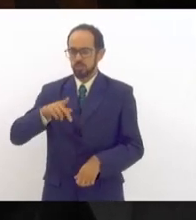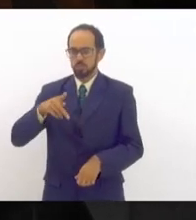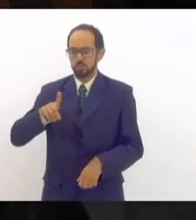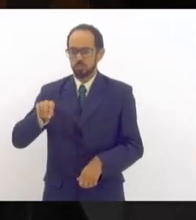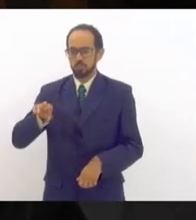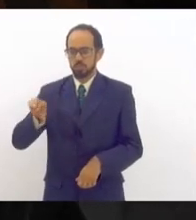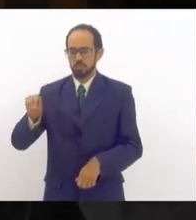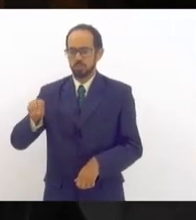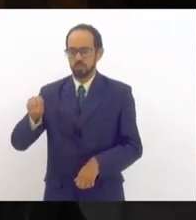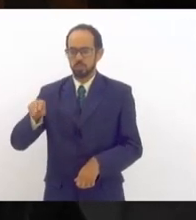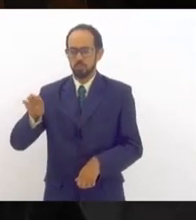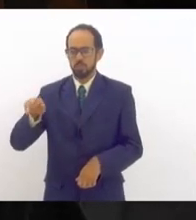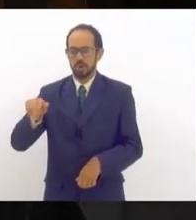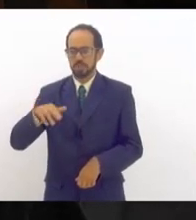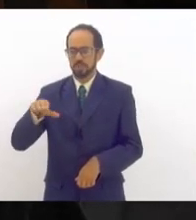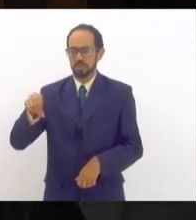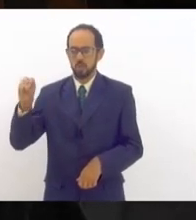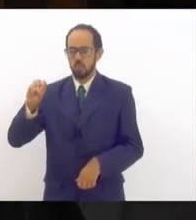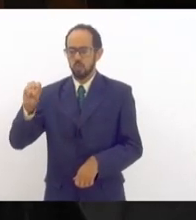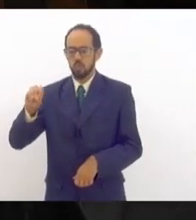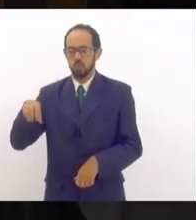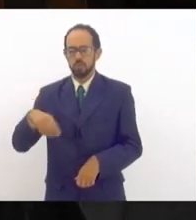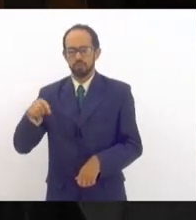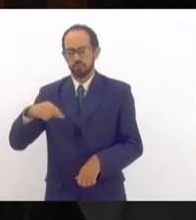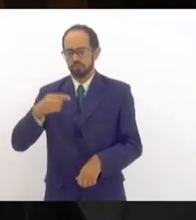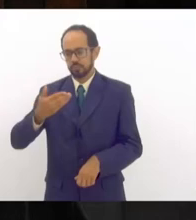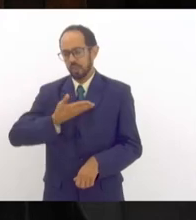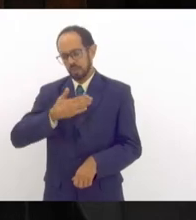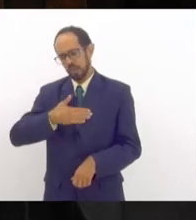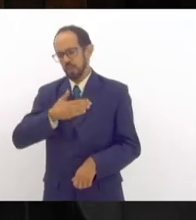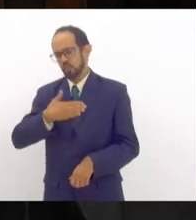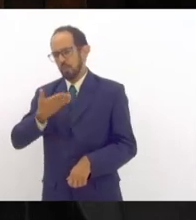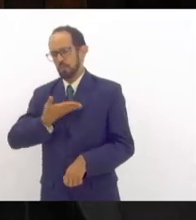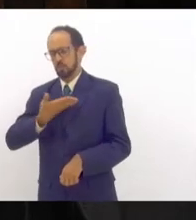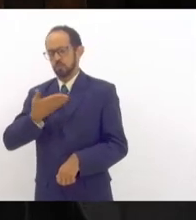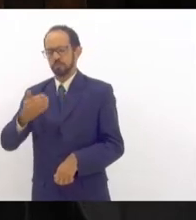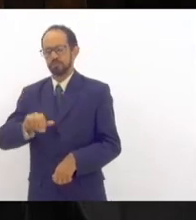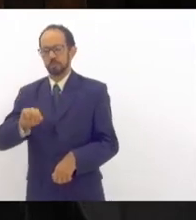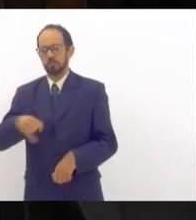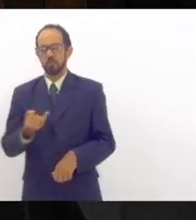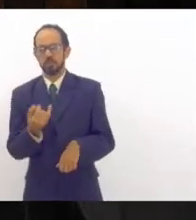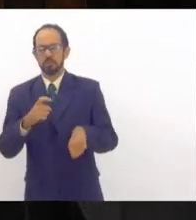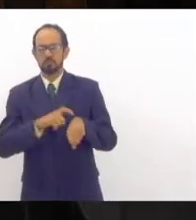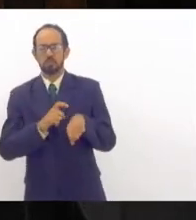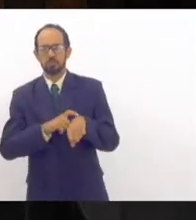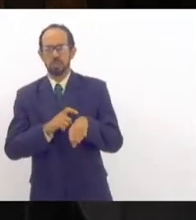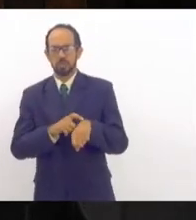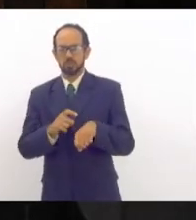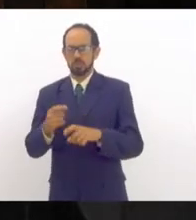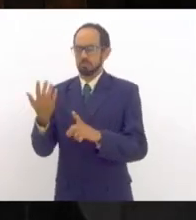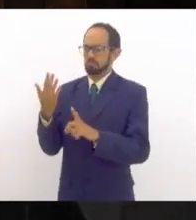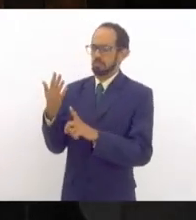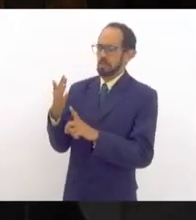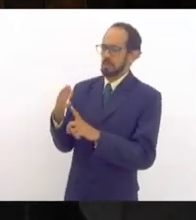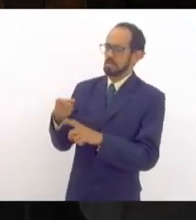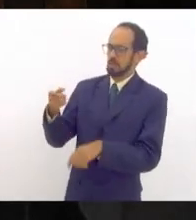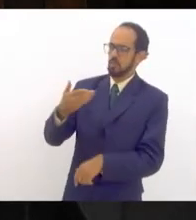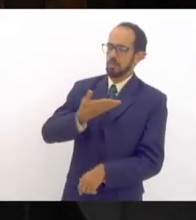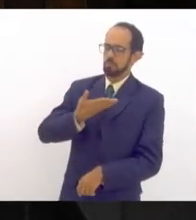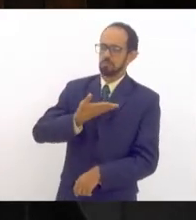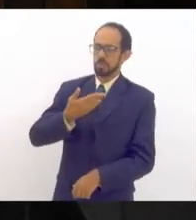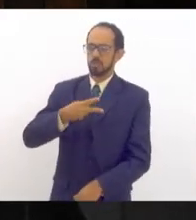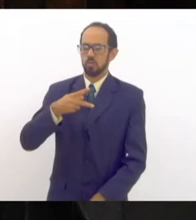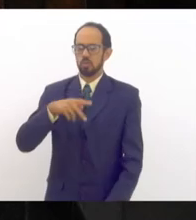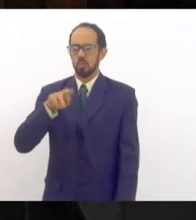irmão querido quer que aproveitar esse momento elogiar nosso amigo Prefeito